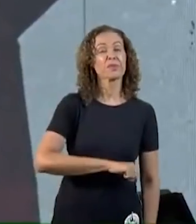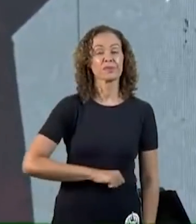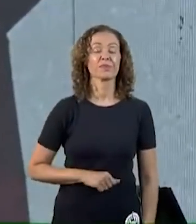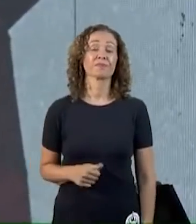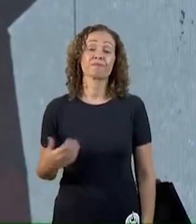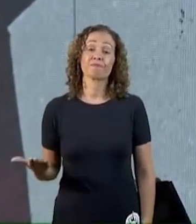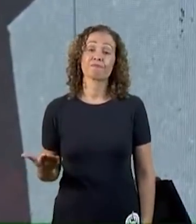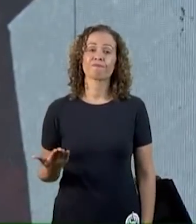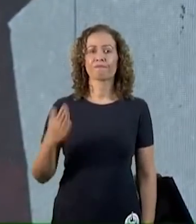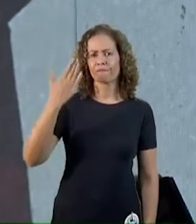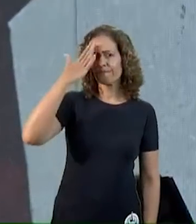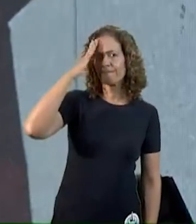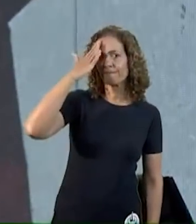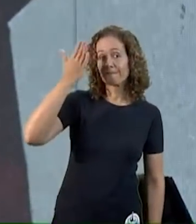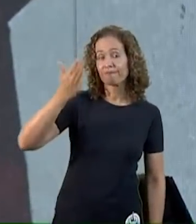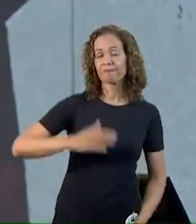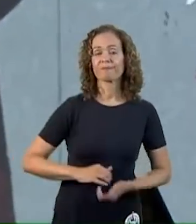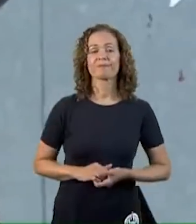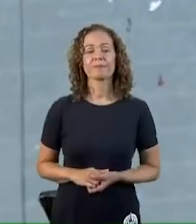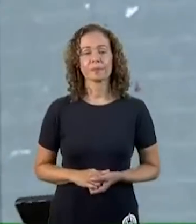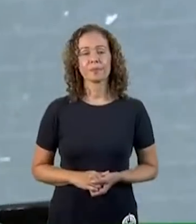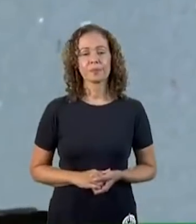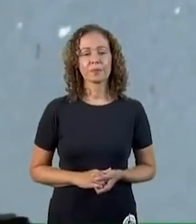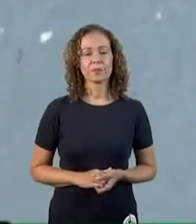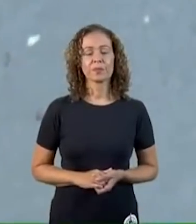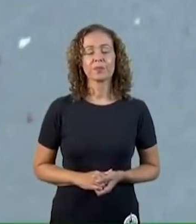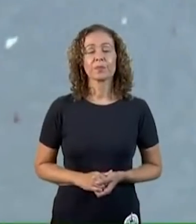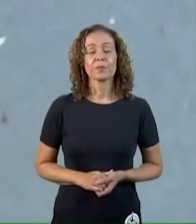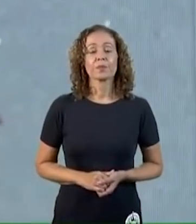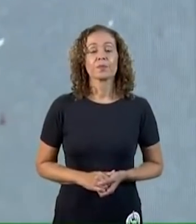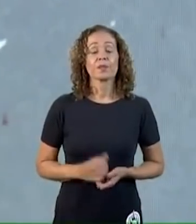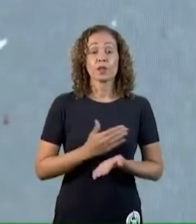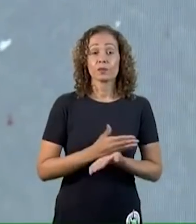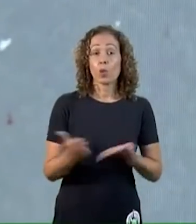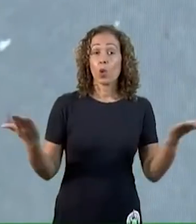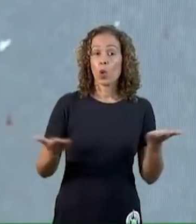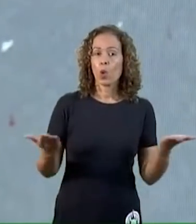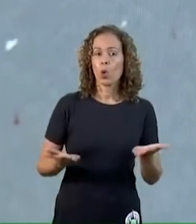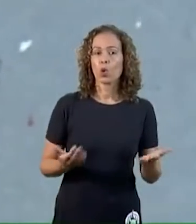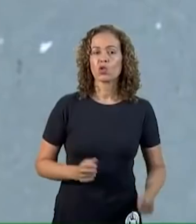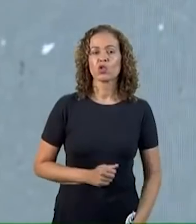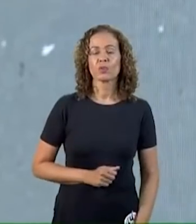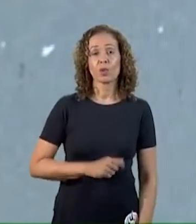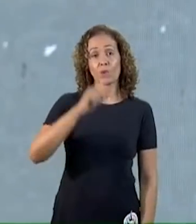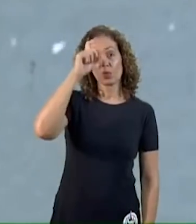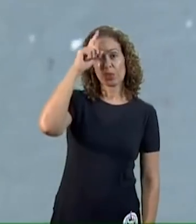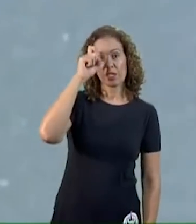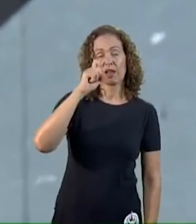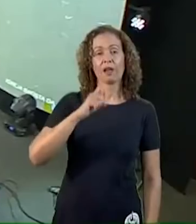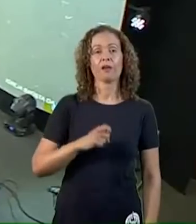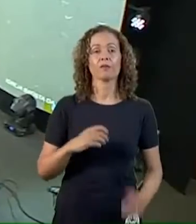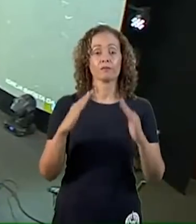Quem está me escutando aqui? Eu, a partir de hoje, estou com raiva de hospitais e farmácias. Vai morrer em uma semana.